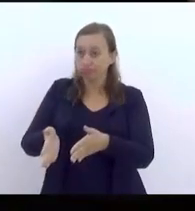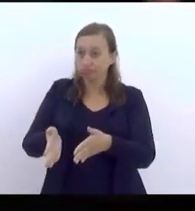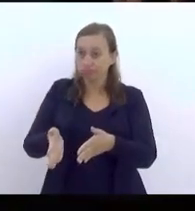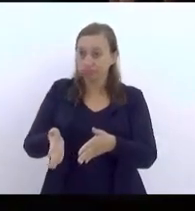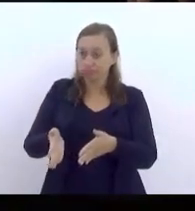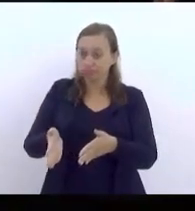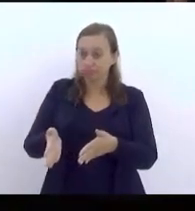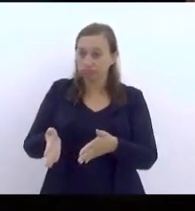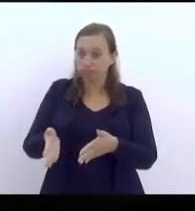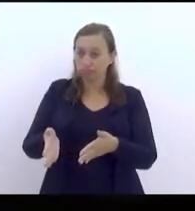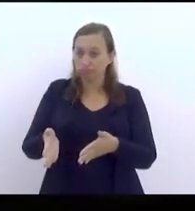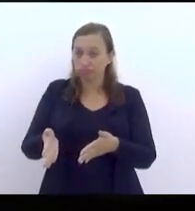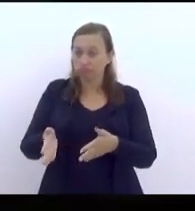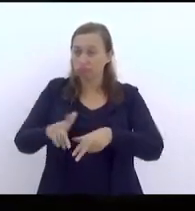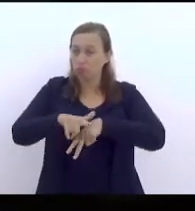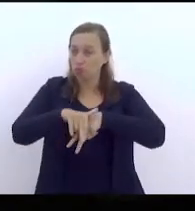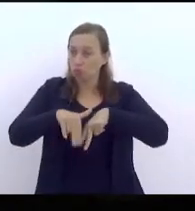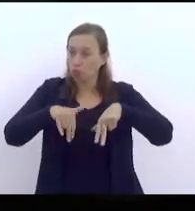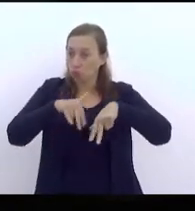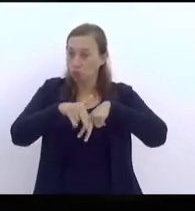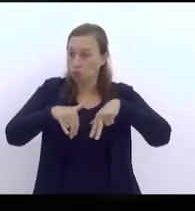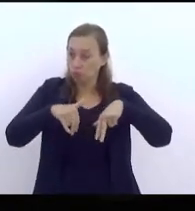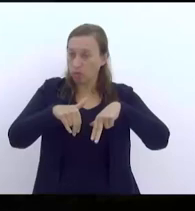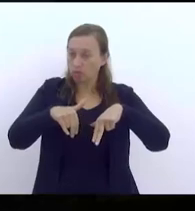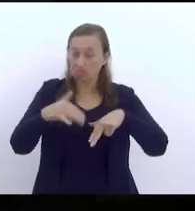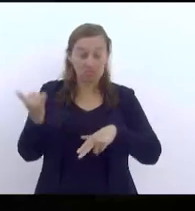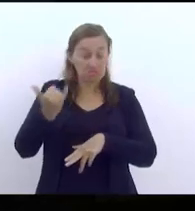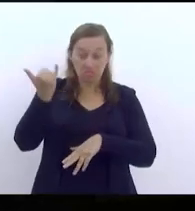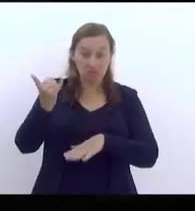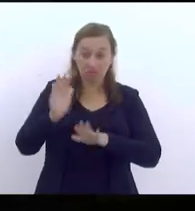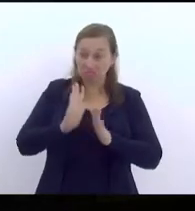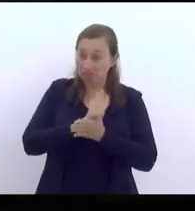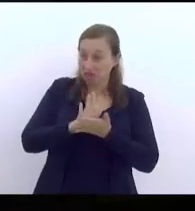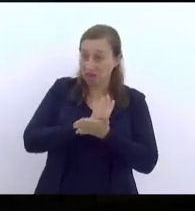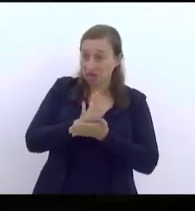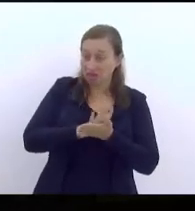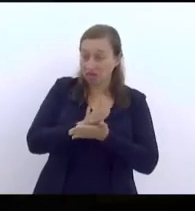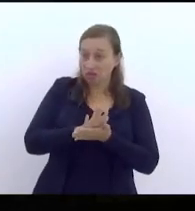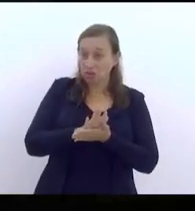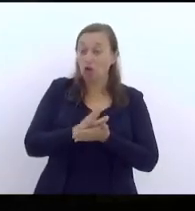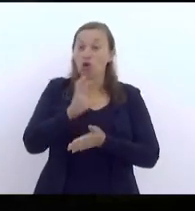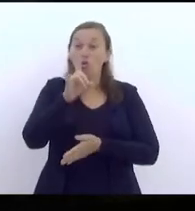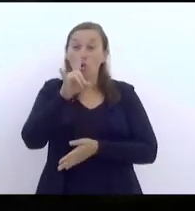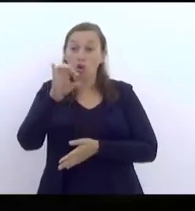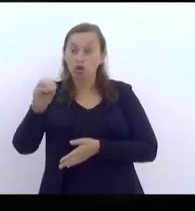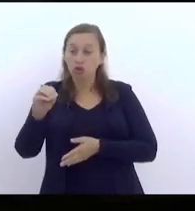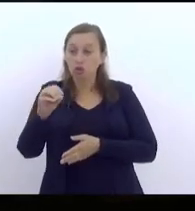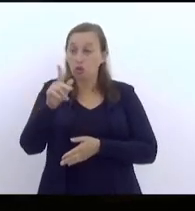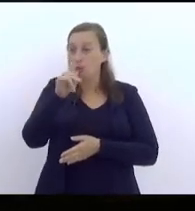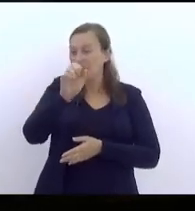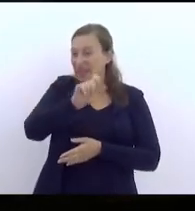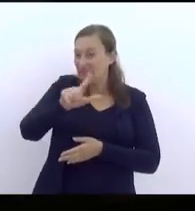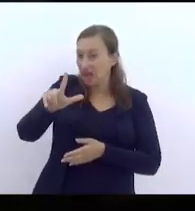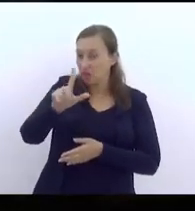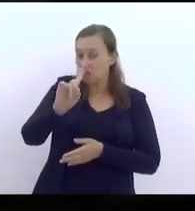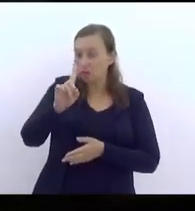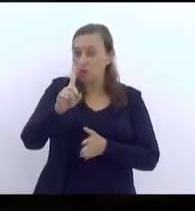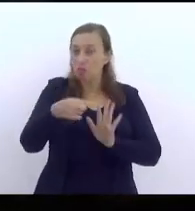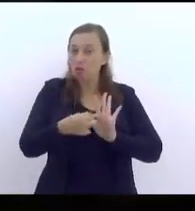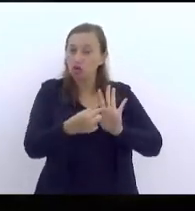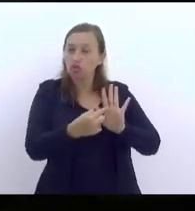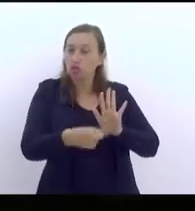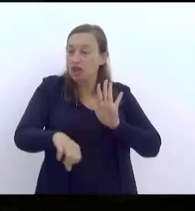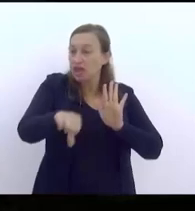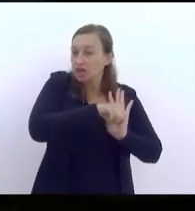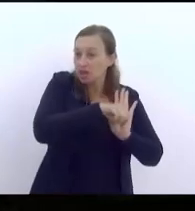exercício da sua sexualidade. O Código Penal não define o que é crime